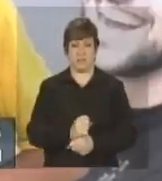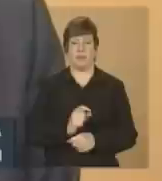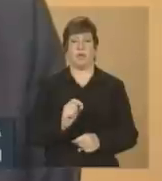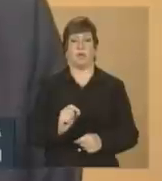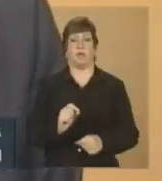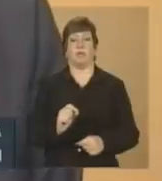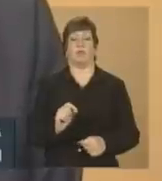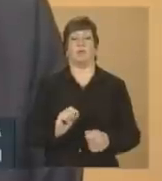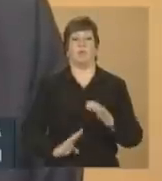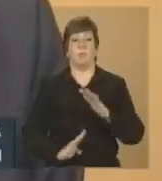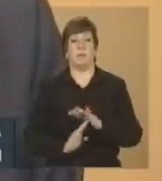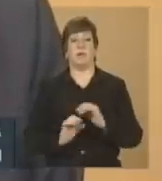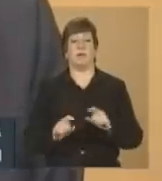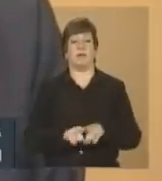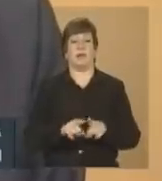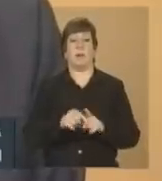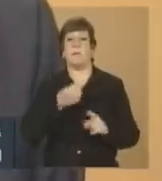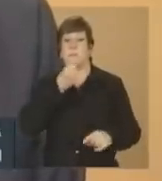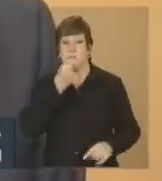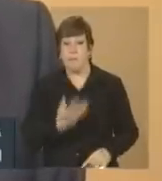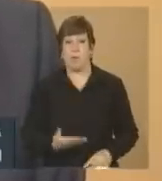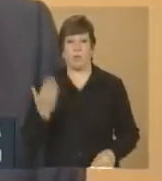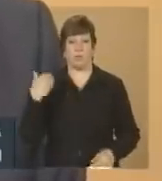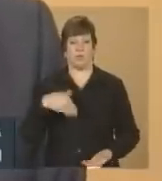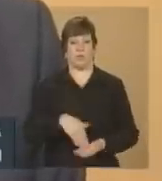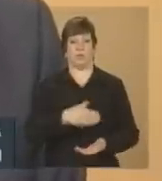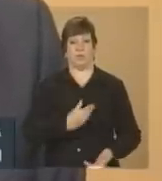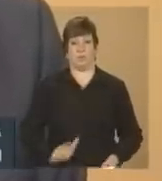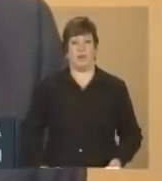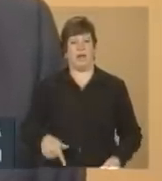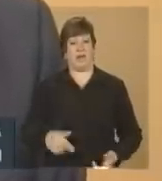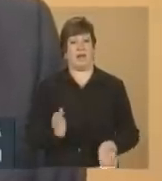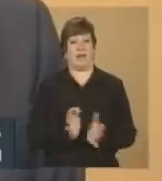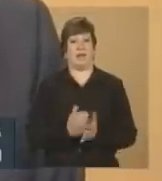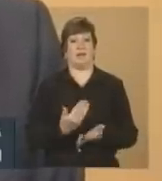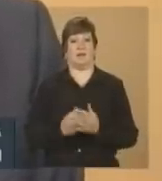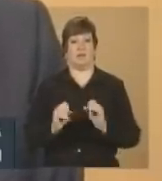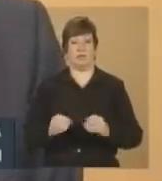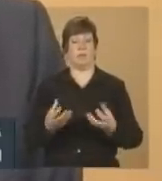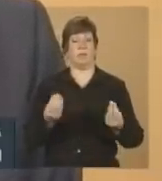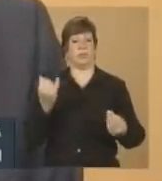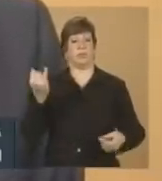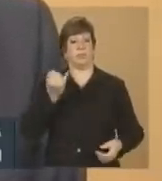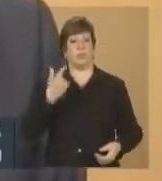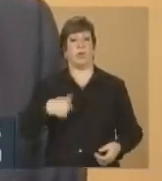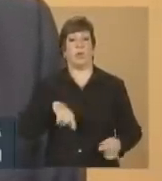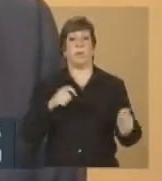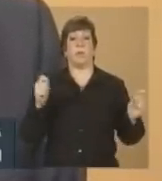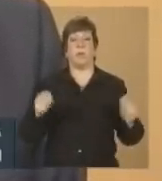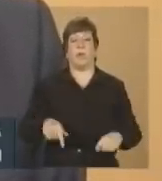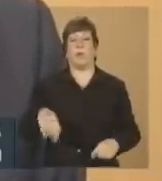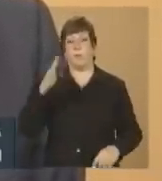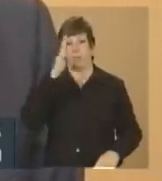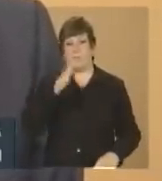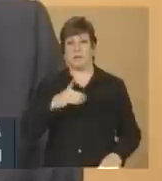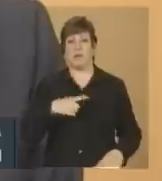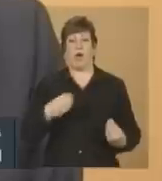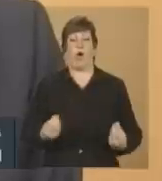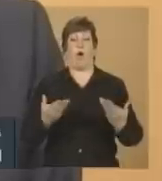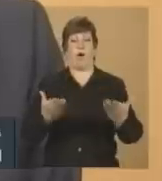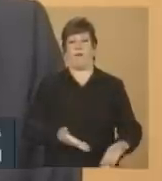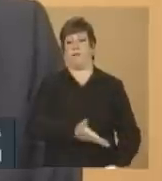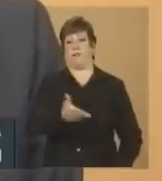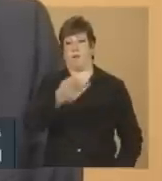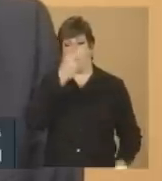limites e virtudes dos últimos governos. A educação, sem dúvida alguma, foi uma área extremamente importante para as novas possibilidades que o Brasil oferece ao seu povo